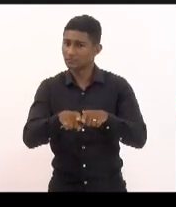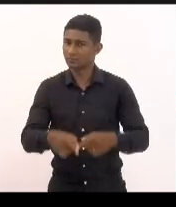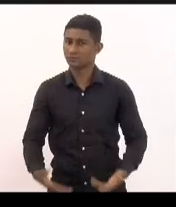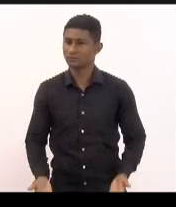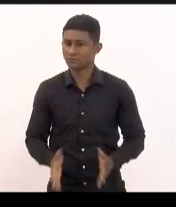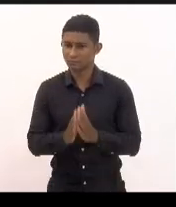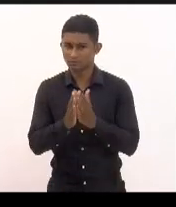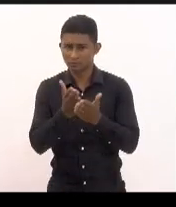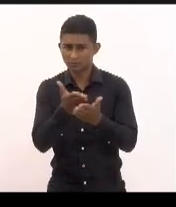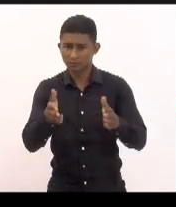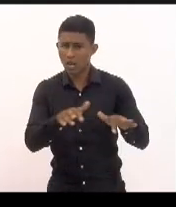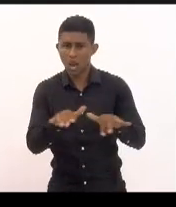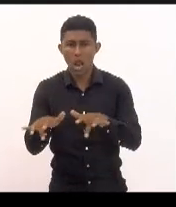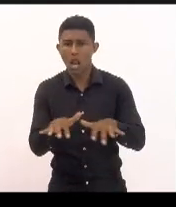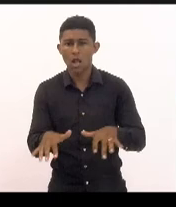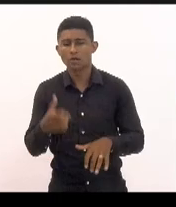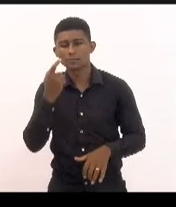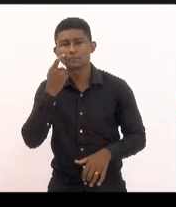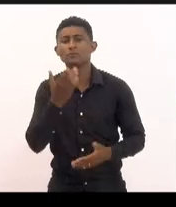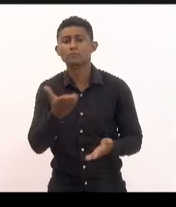Suporte técnico.